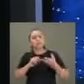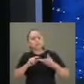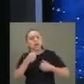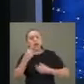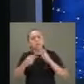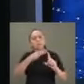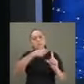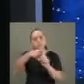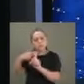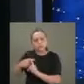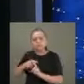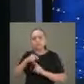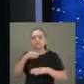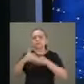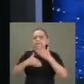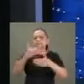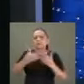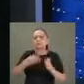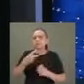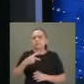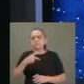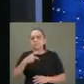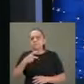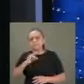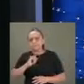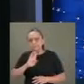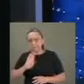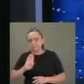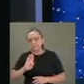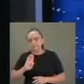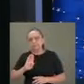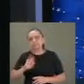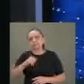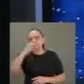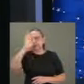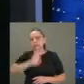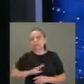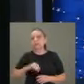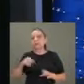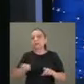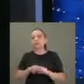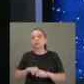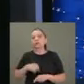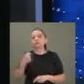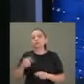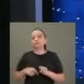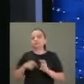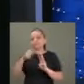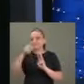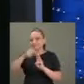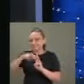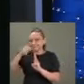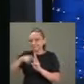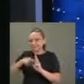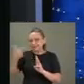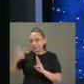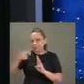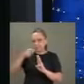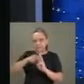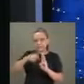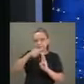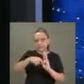no crescimento do PIB brasileiro no segundo trimestre deste ano